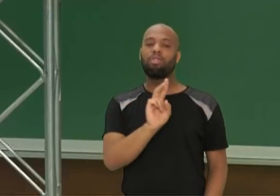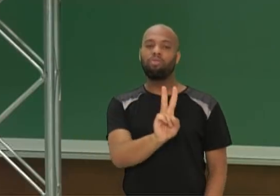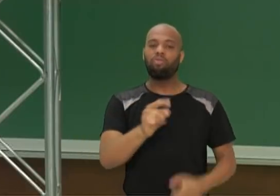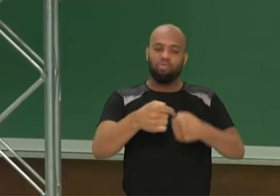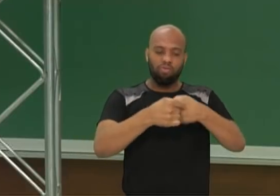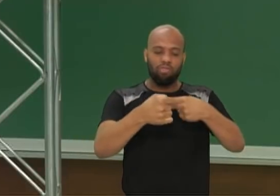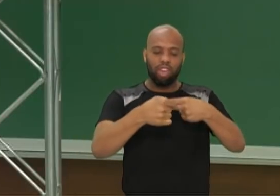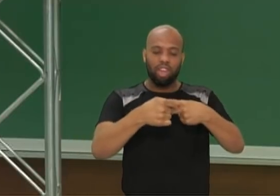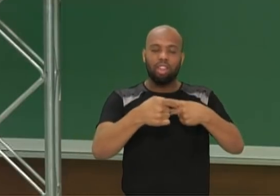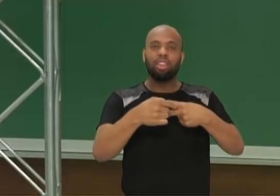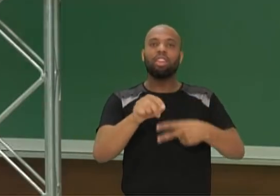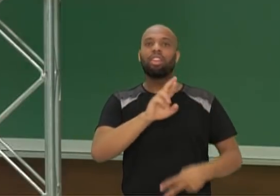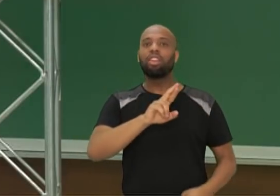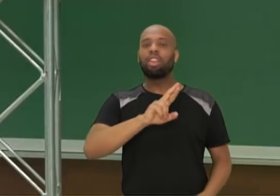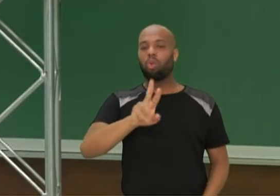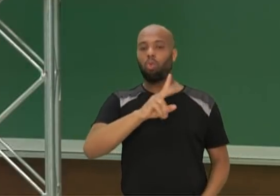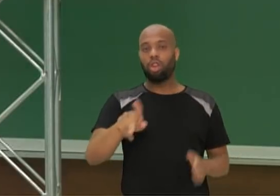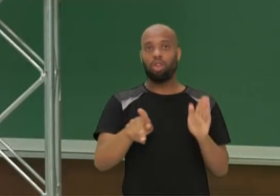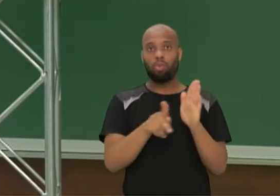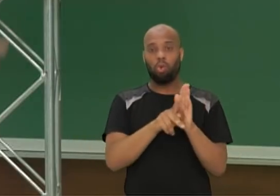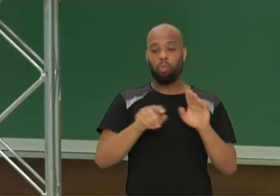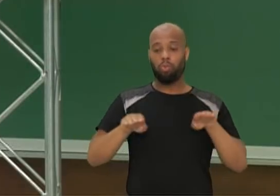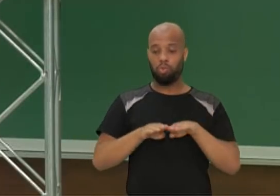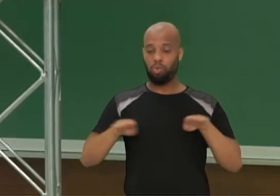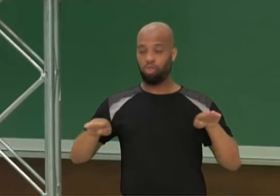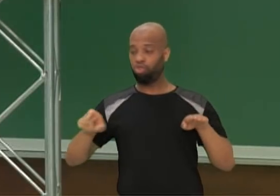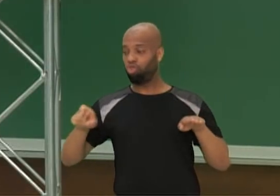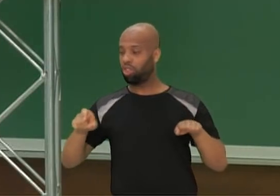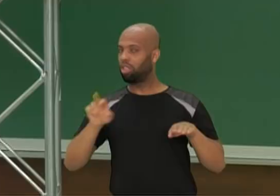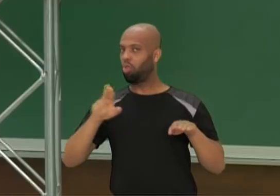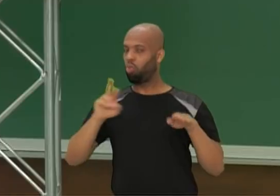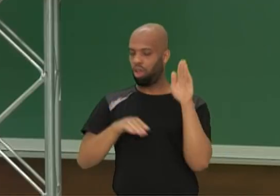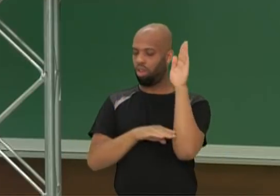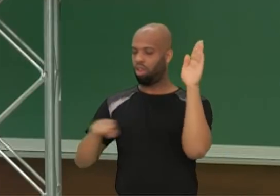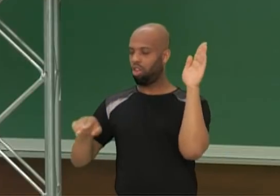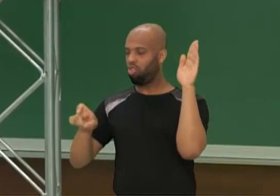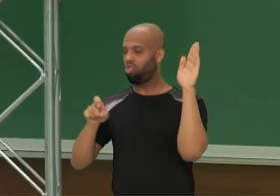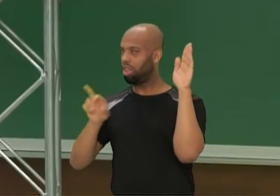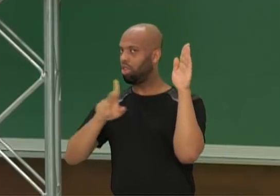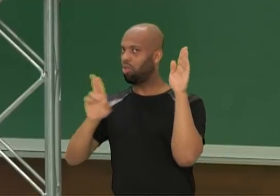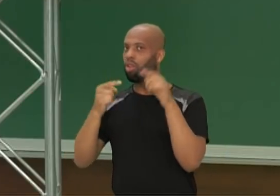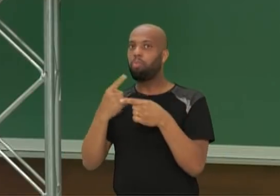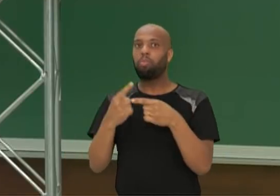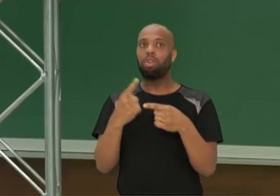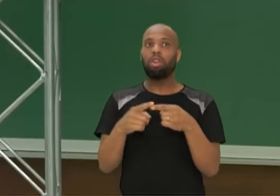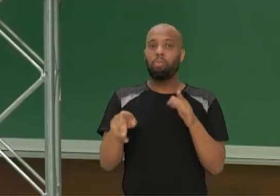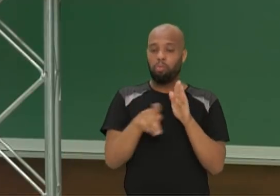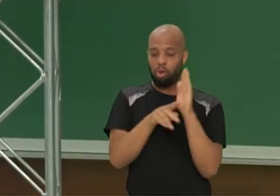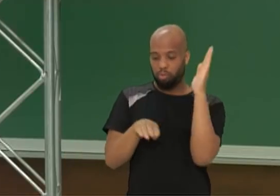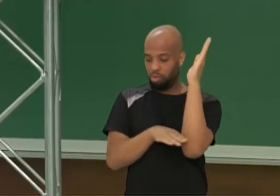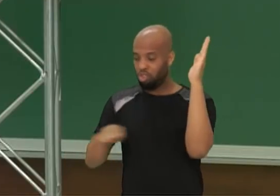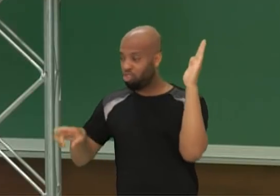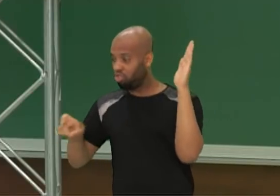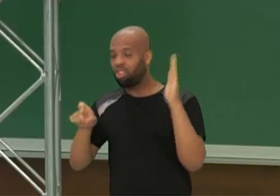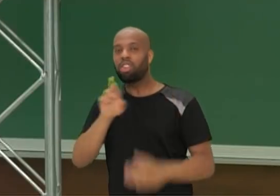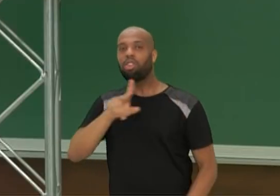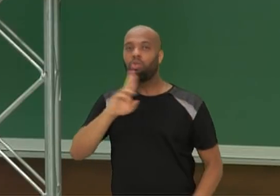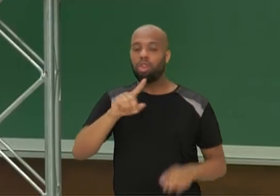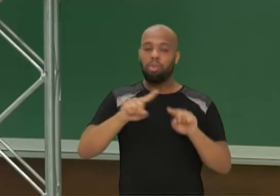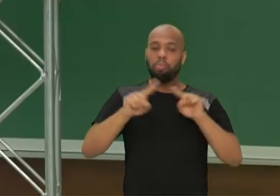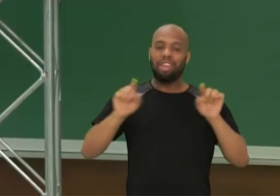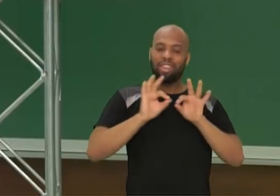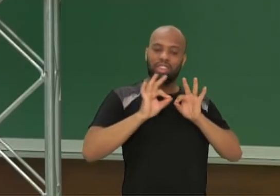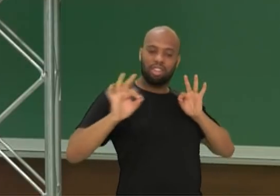não estiver sobre o eixo x, tá? Então aqui, mesmo ele não estando sobre o x, a distância do vértice